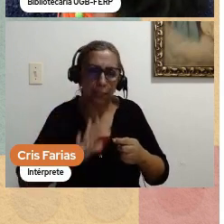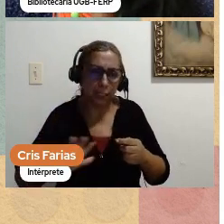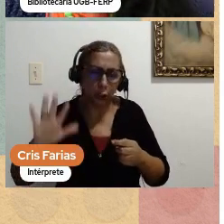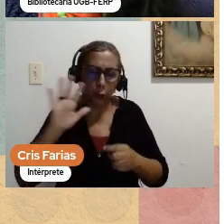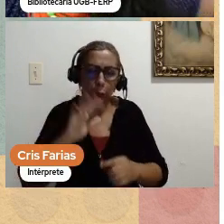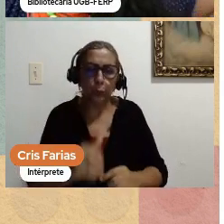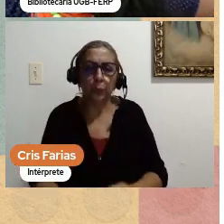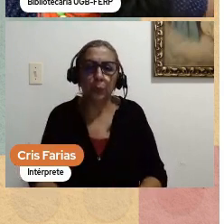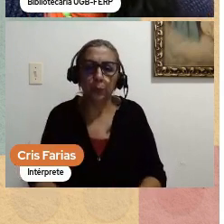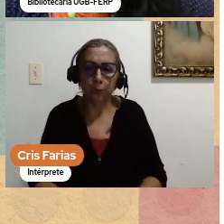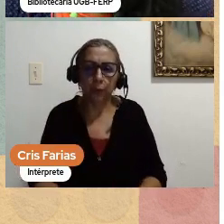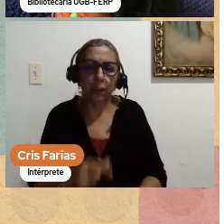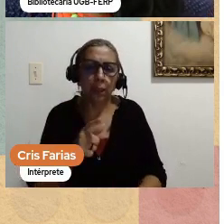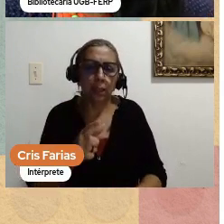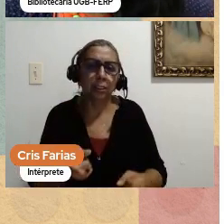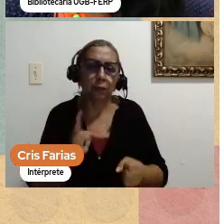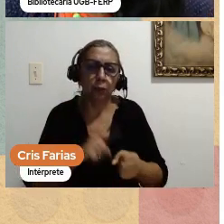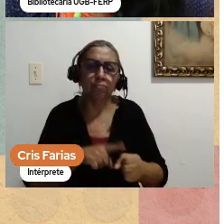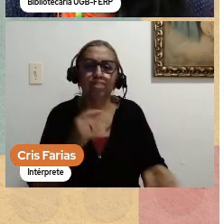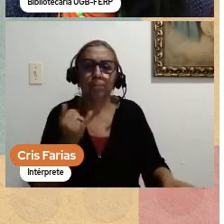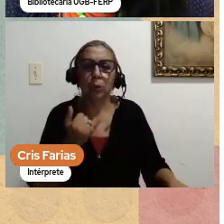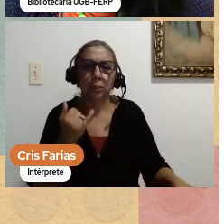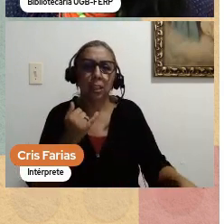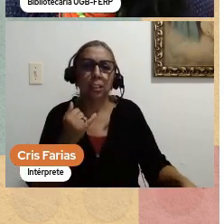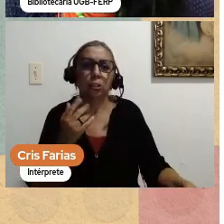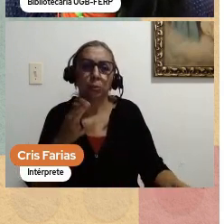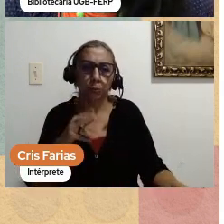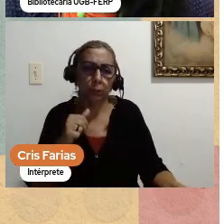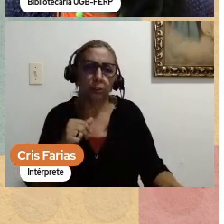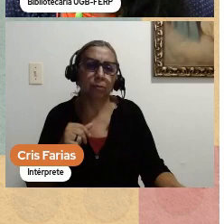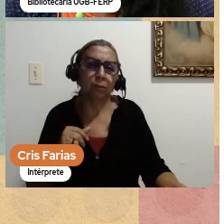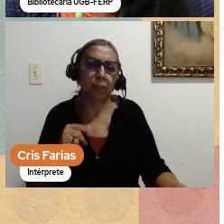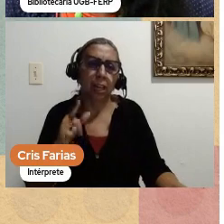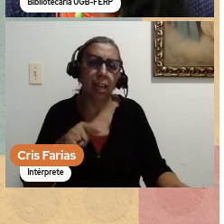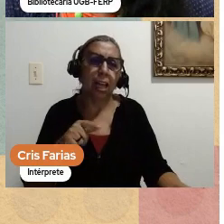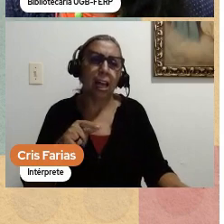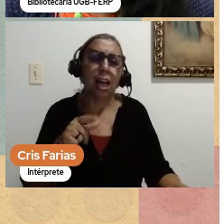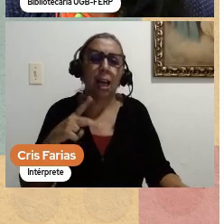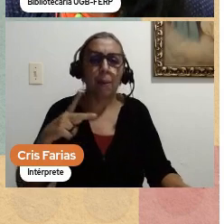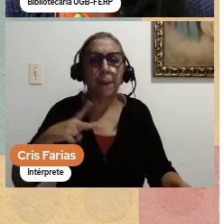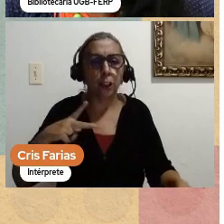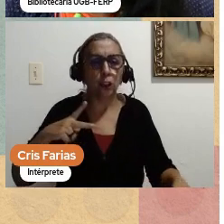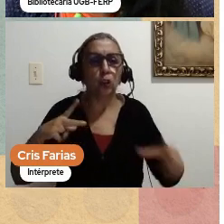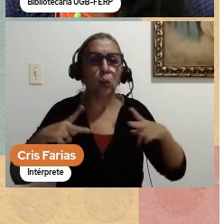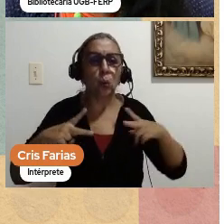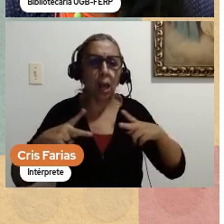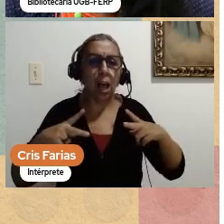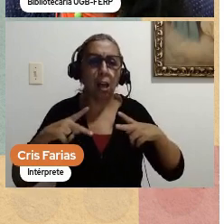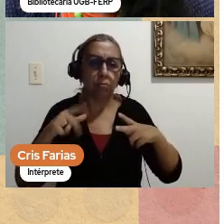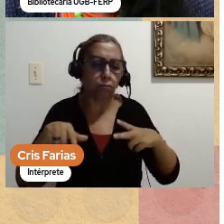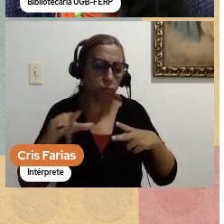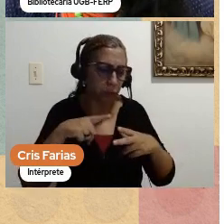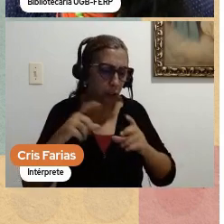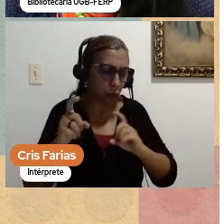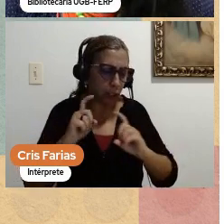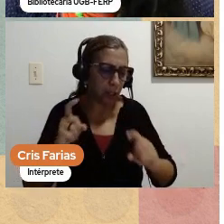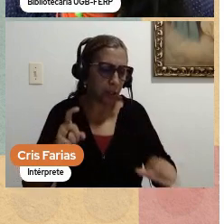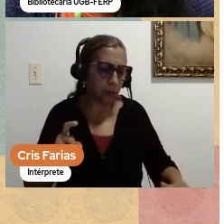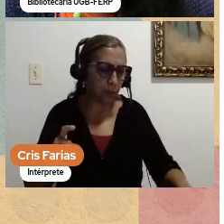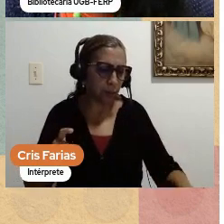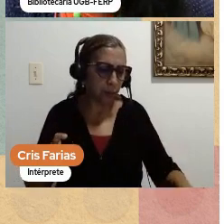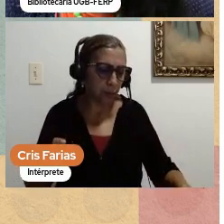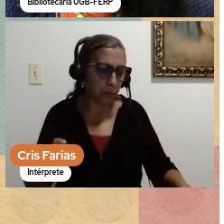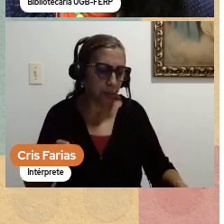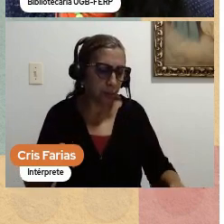Nessa retomada, é muito importante pontuar por isso, né, que os acervos pessoais faz esse diálogo com ele direto.